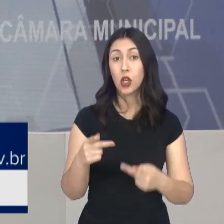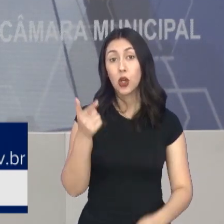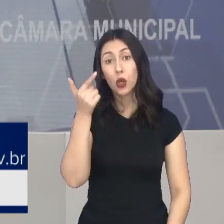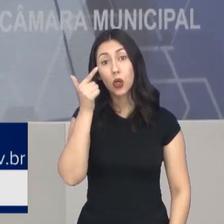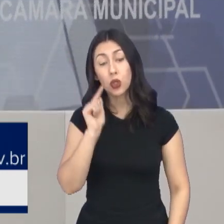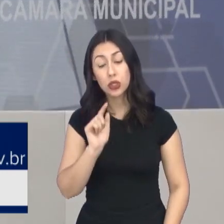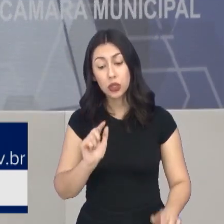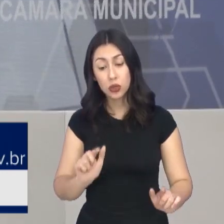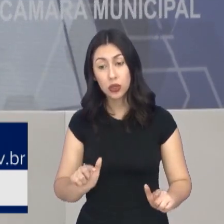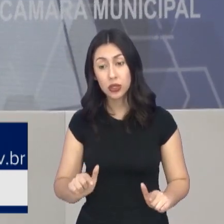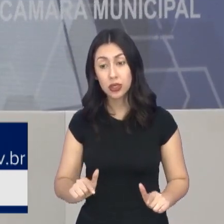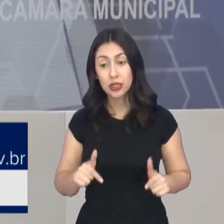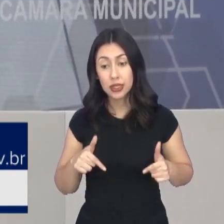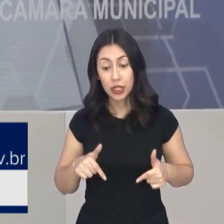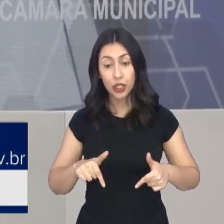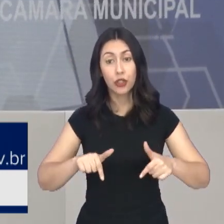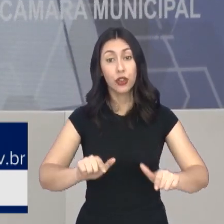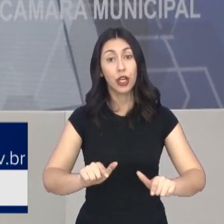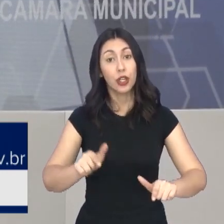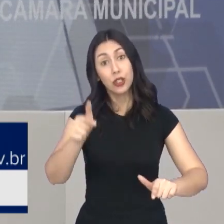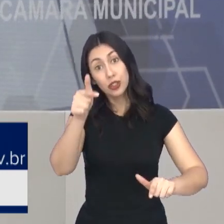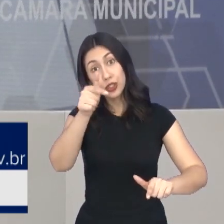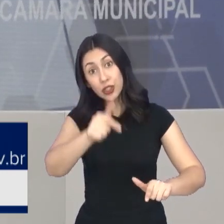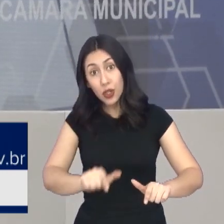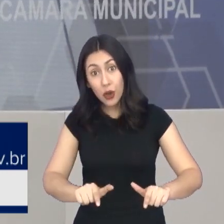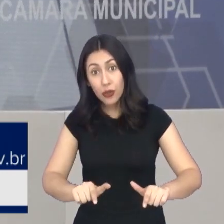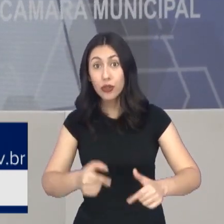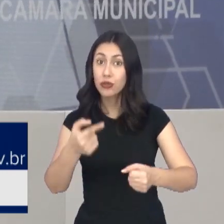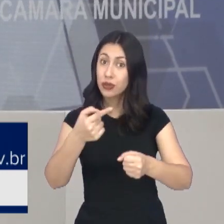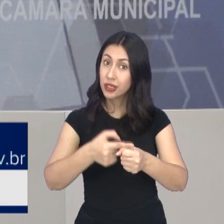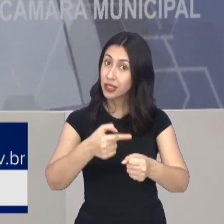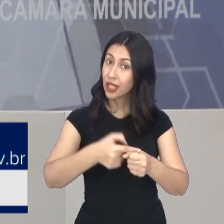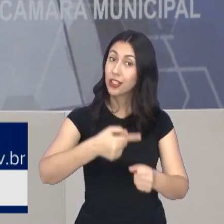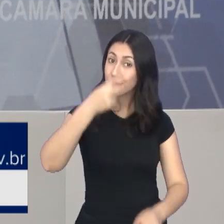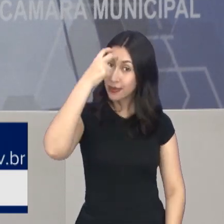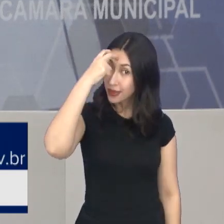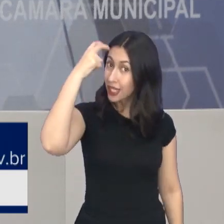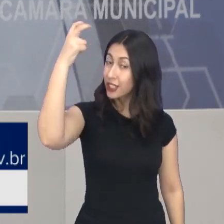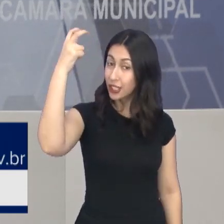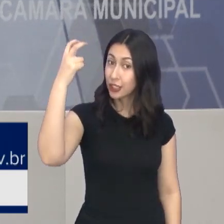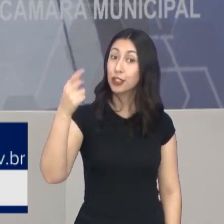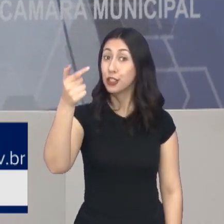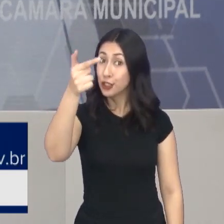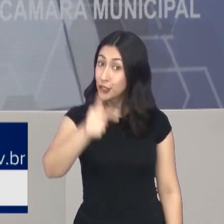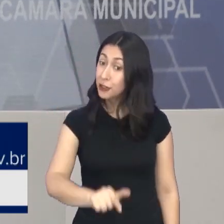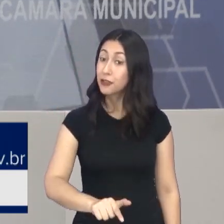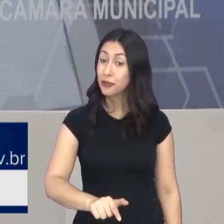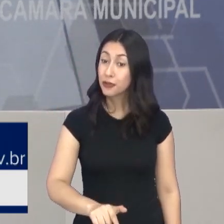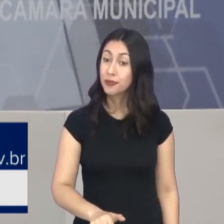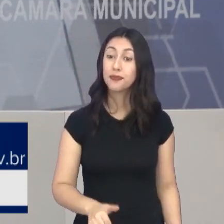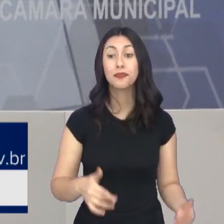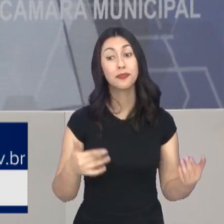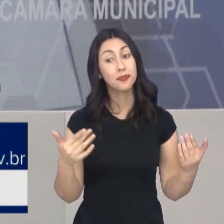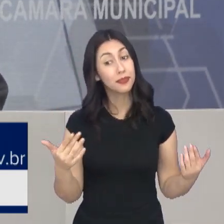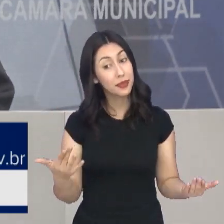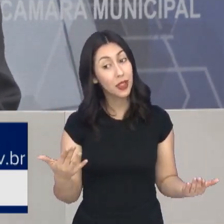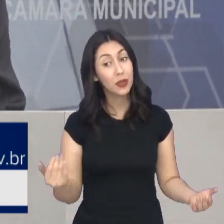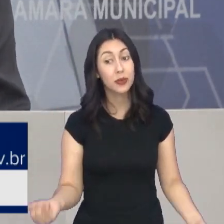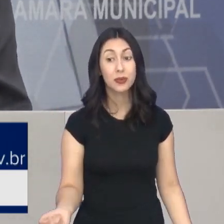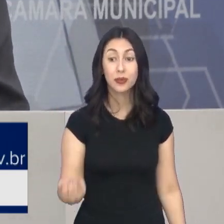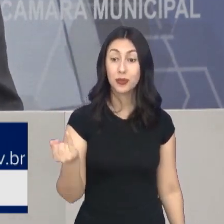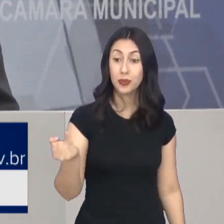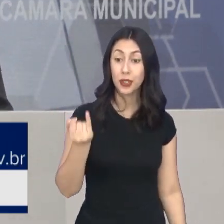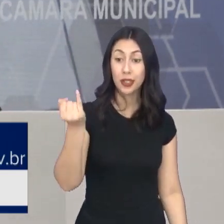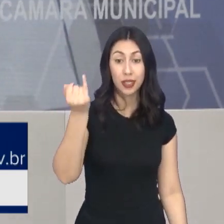recertificado com o título de cidade inteligente, né? Então, isso é muito importante.